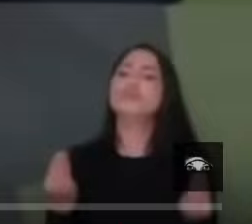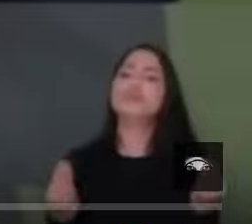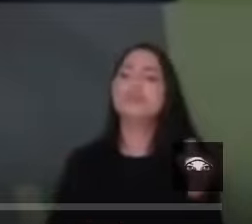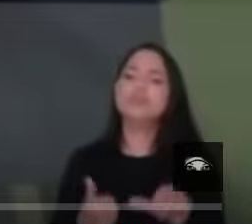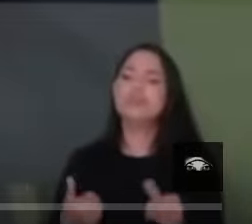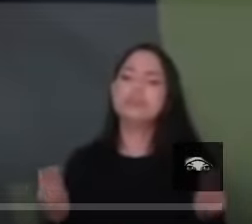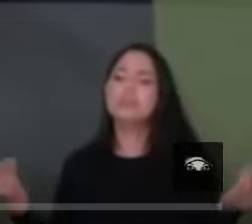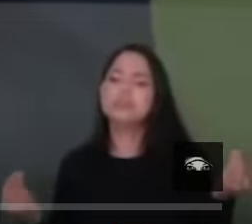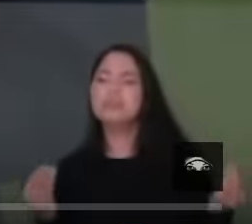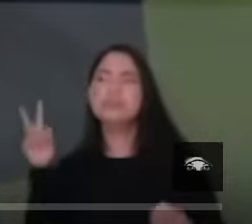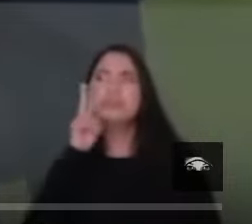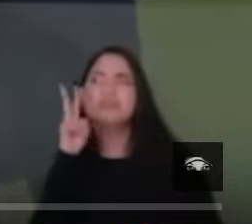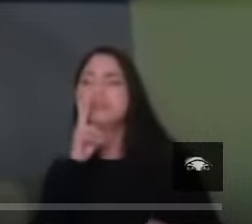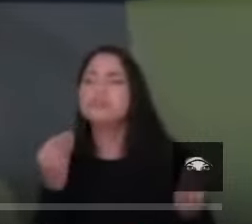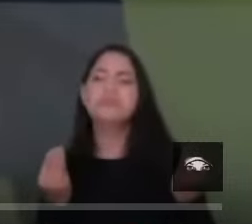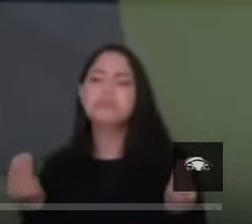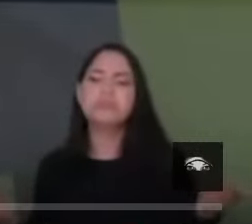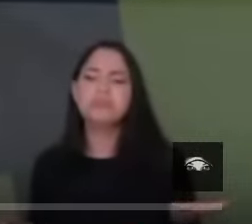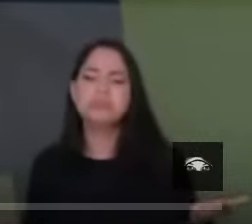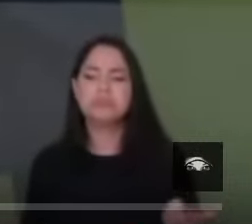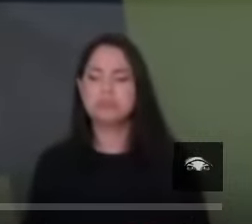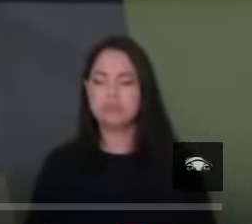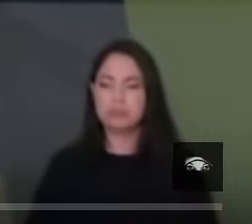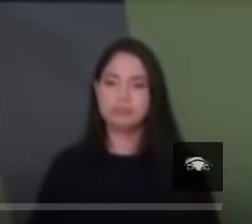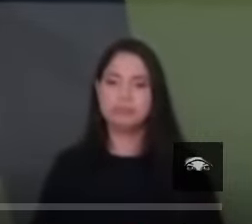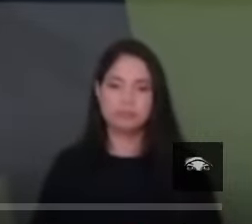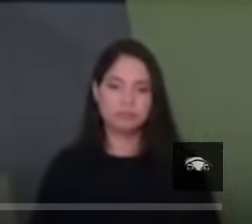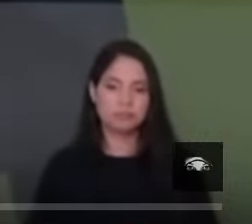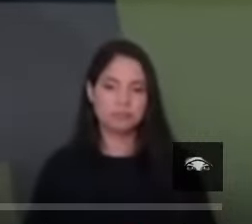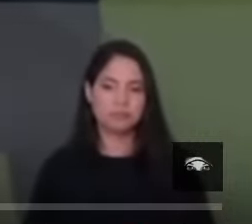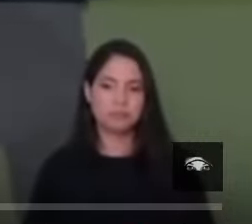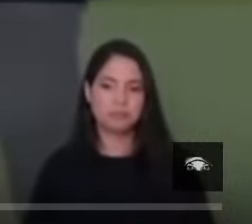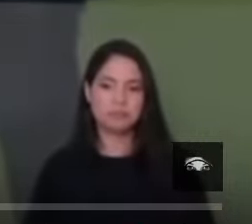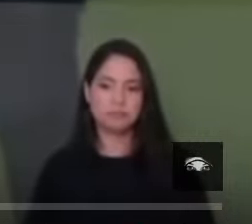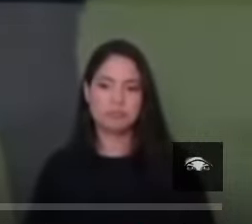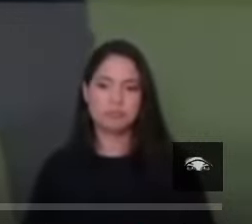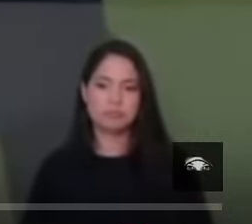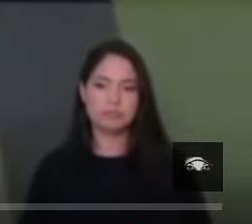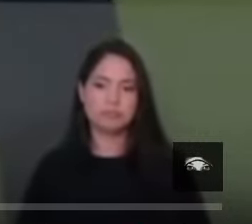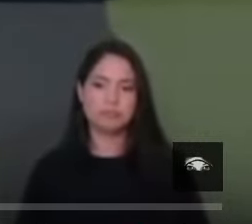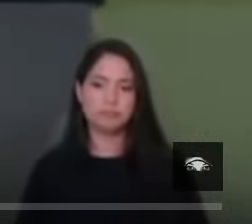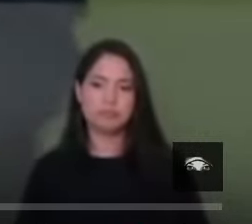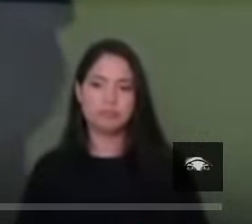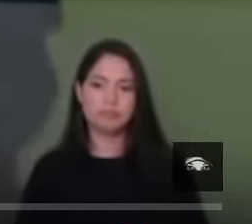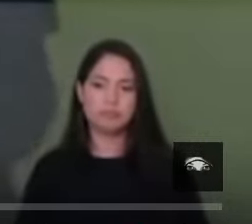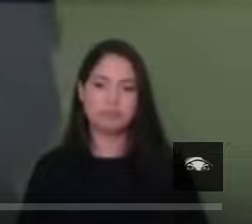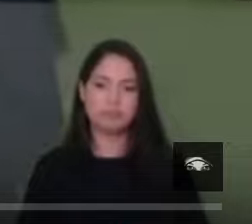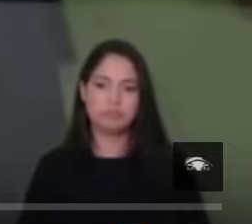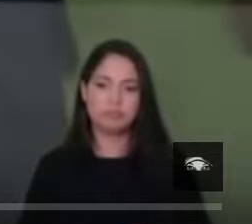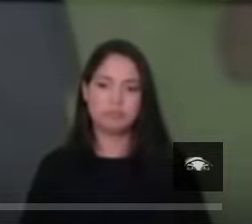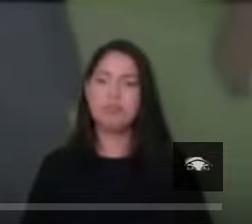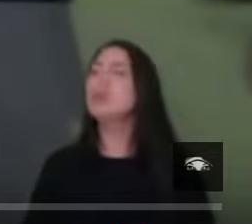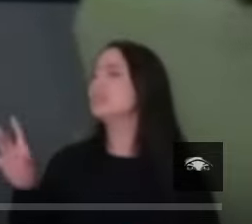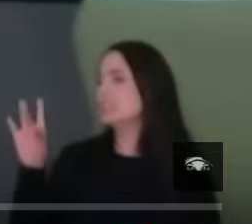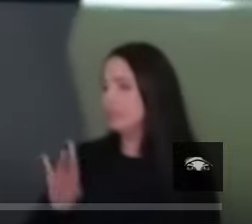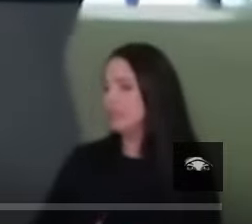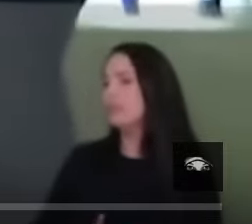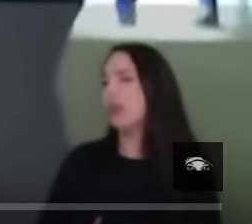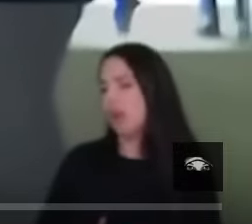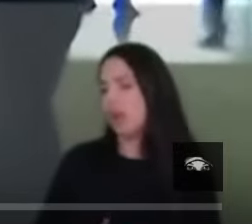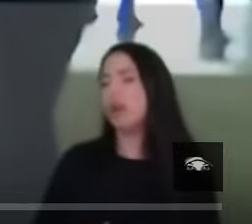lembrança, desse momento de lembrança dos atos? Olha, é um reconhecimento muito